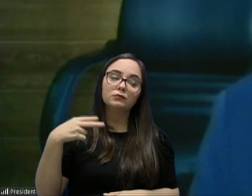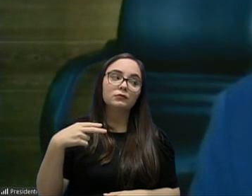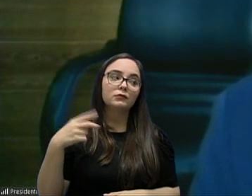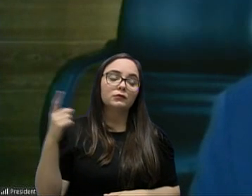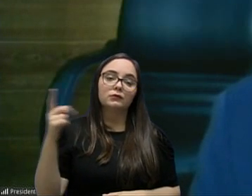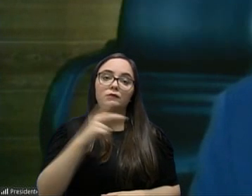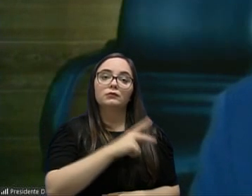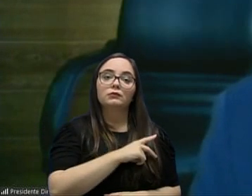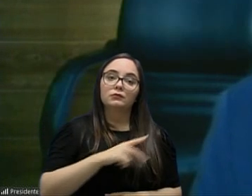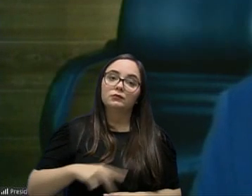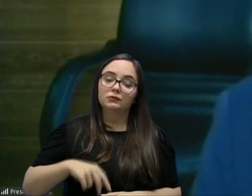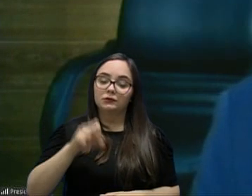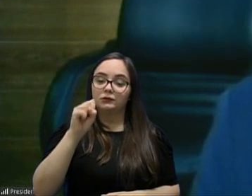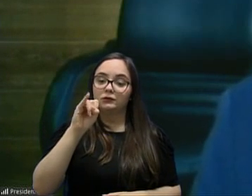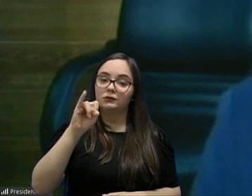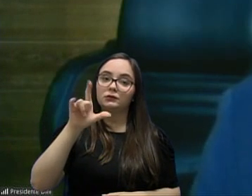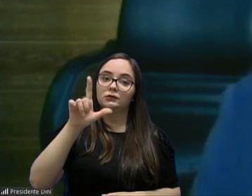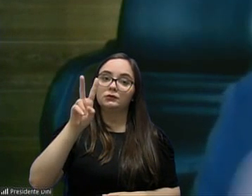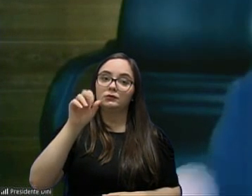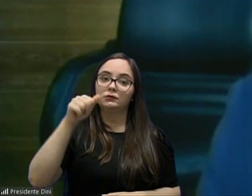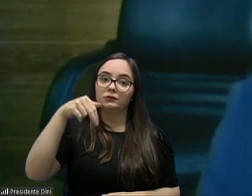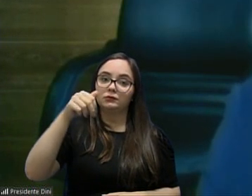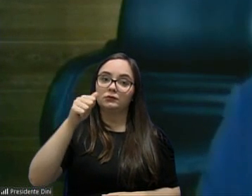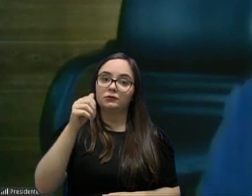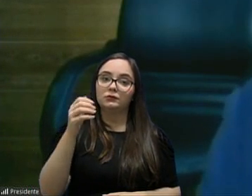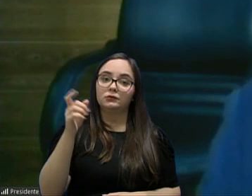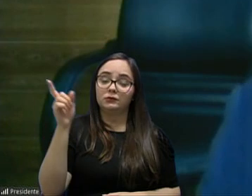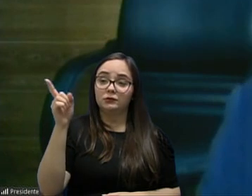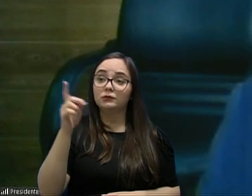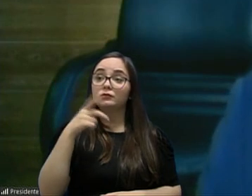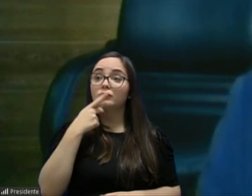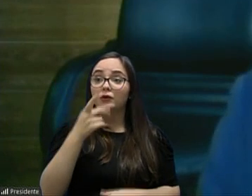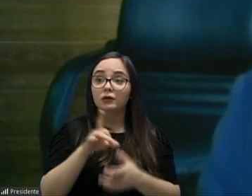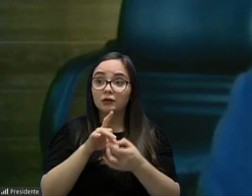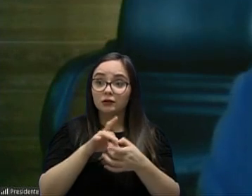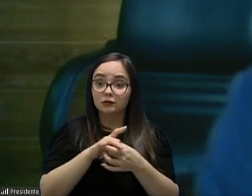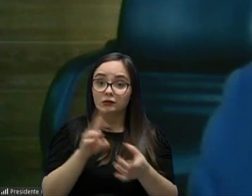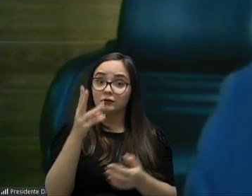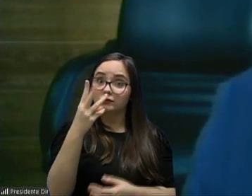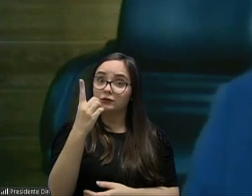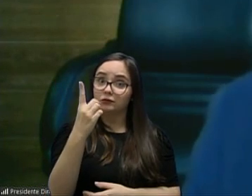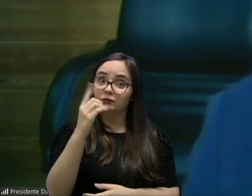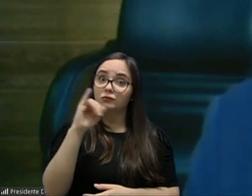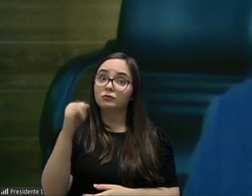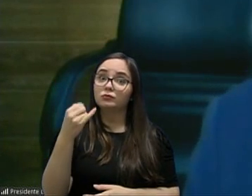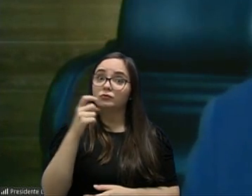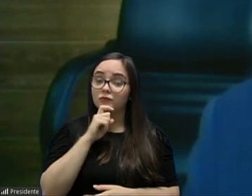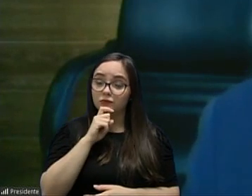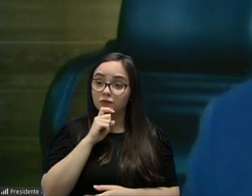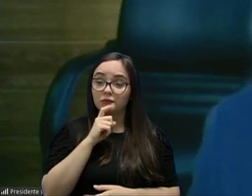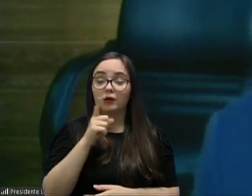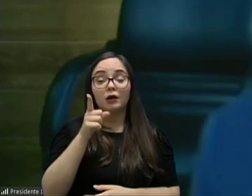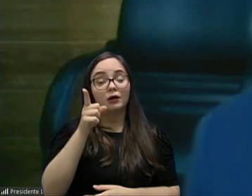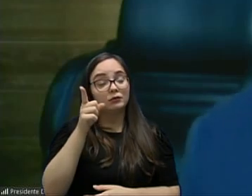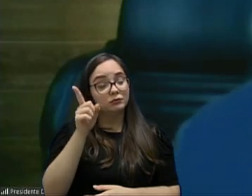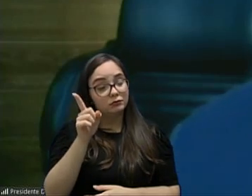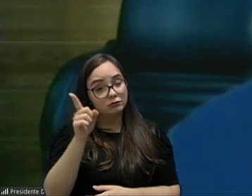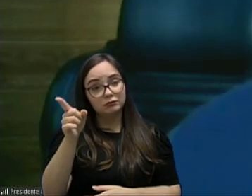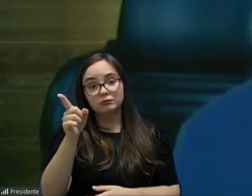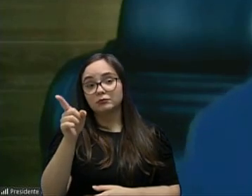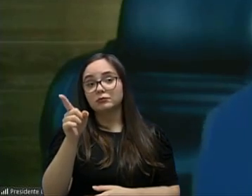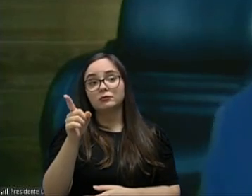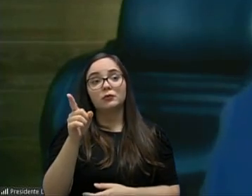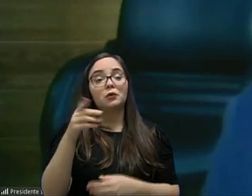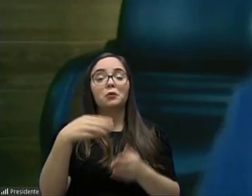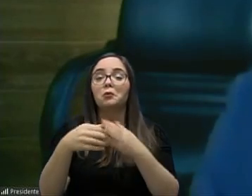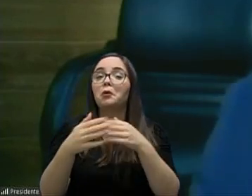Silvana Chinelato disse que vai ficar pronto dia 31 de julho, ela que possa fazer esse, apresentar esse cálculo em qualquer